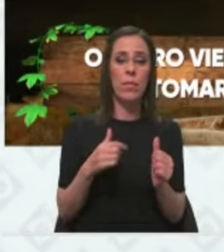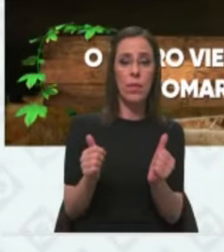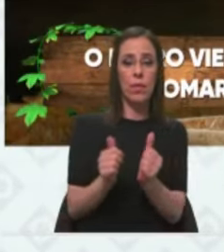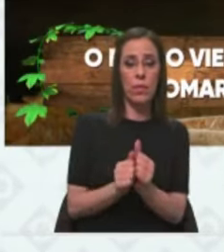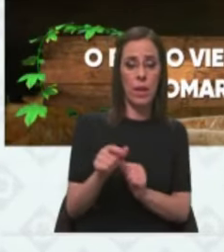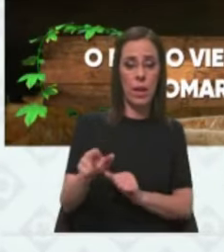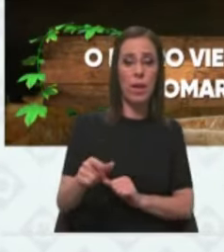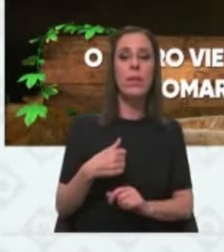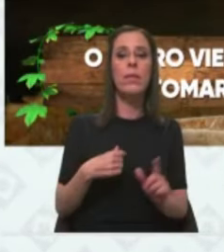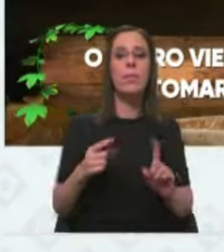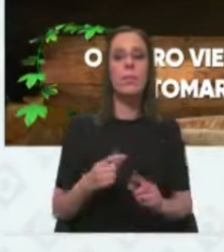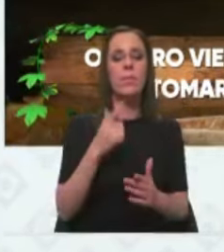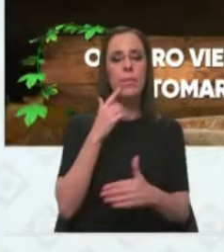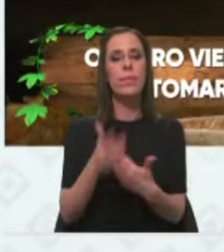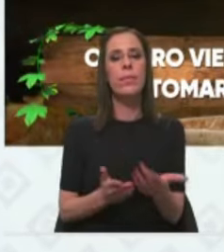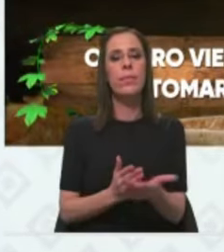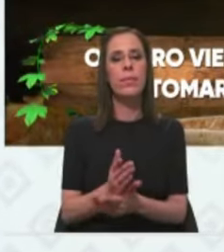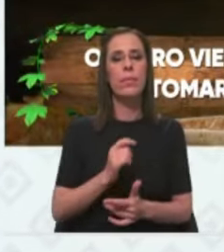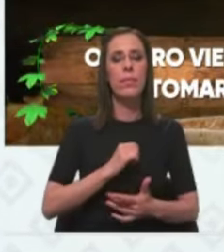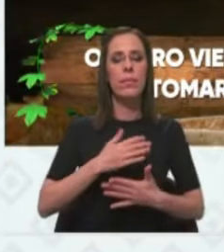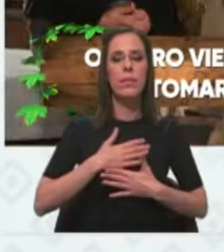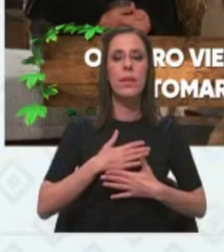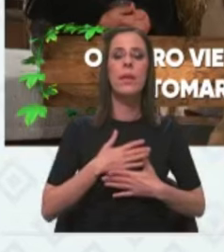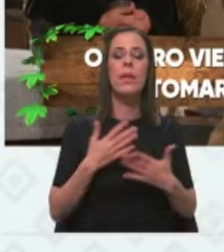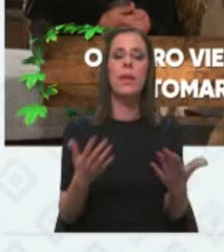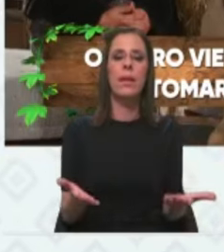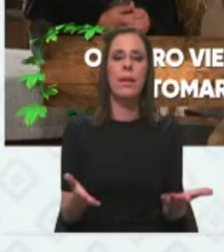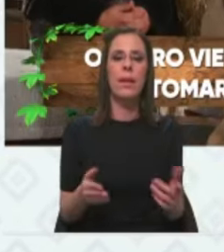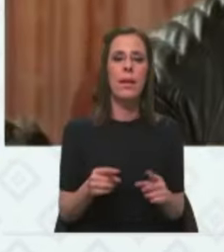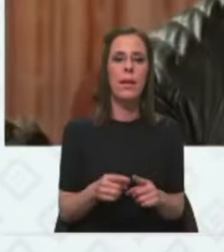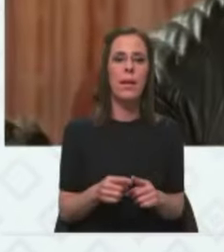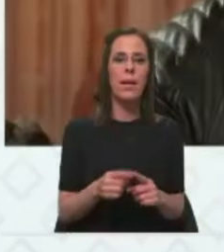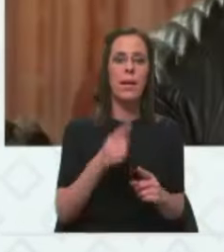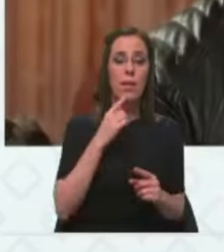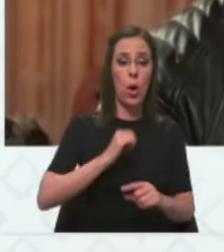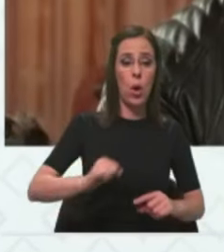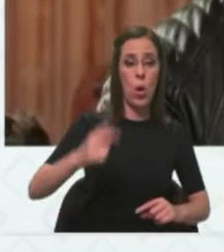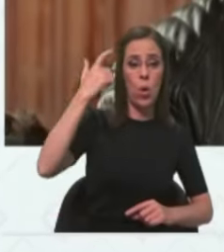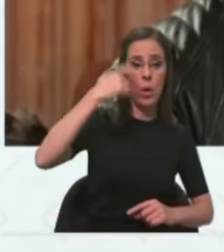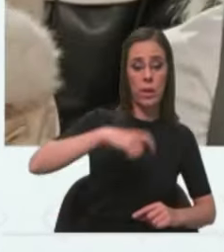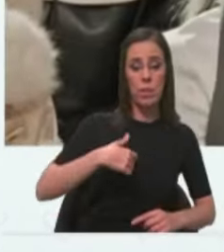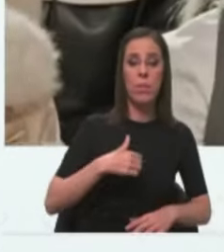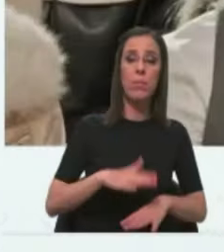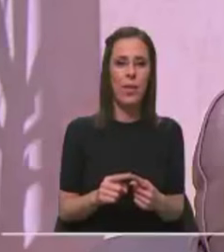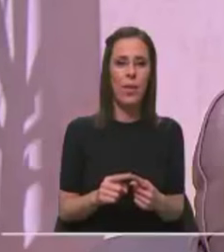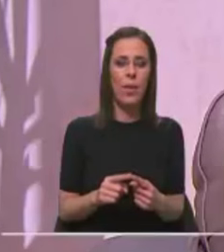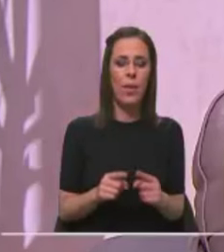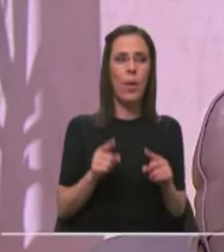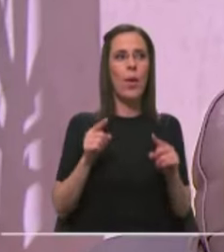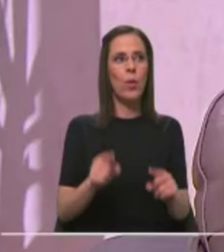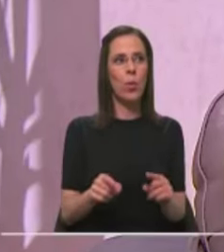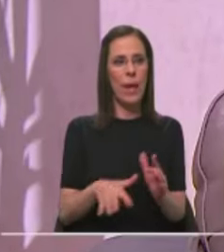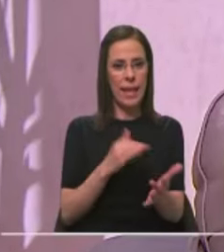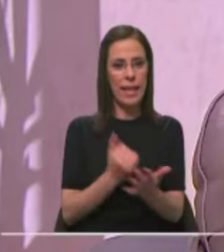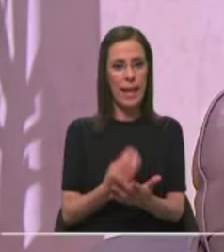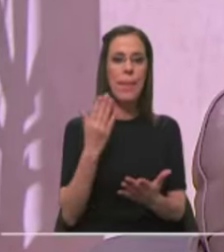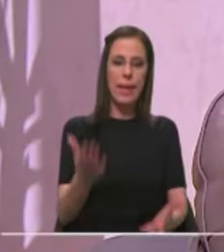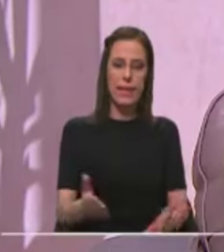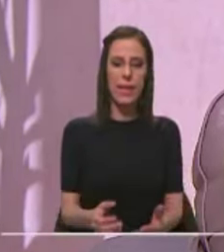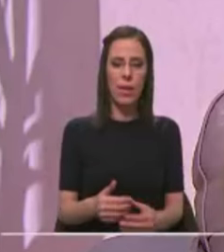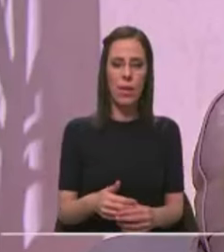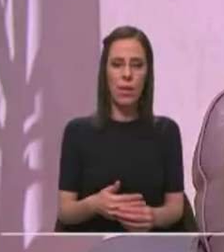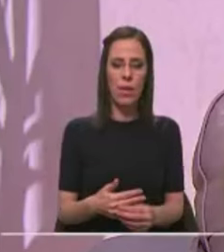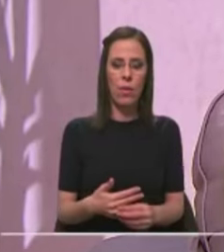e não ter se calhar dar continuidade à nossa amizade eh ela virou-se contra mim trá sido por isso Pedro tu és sempre assim ou